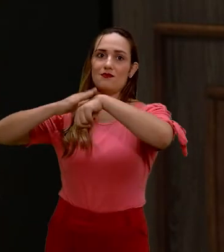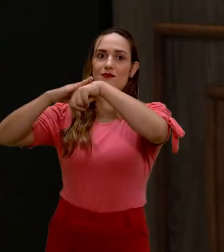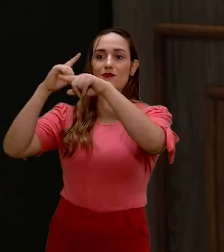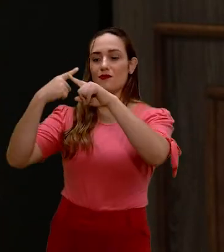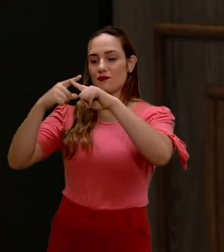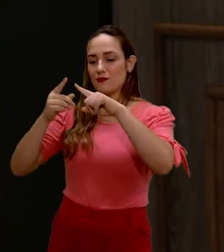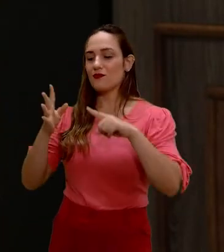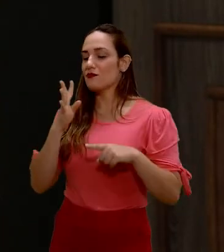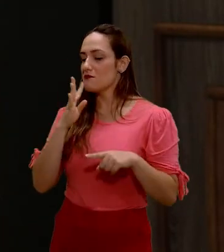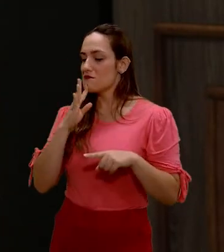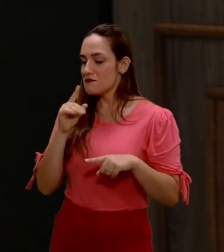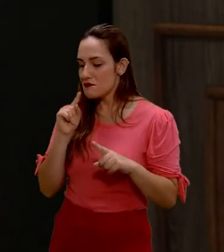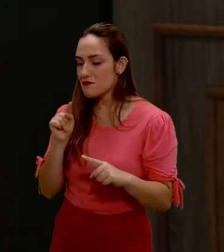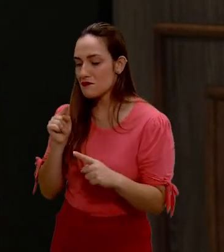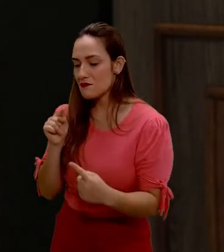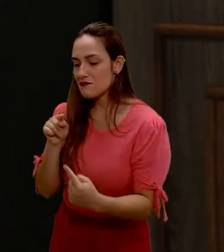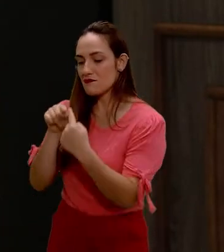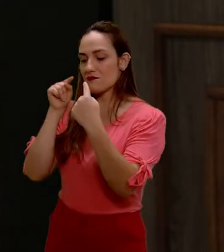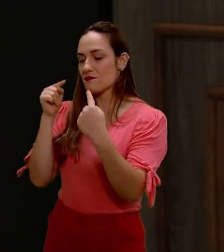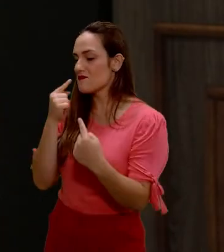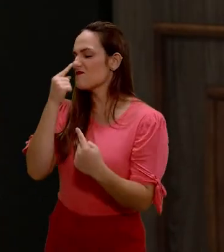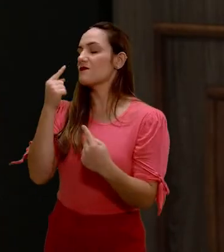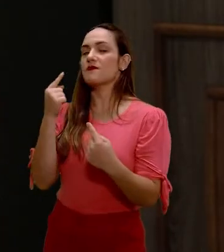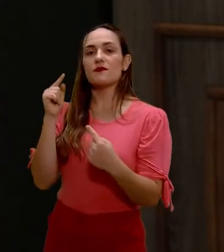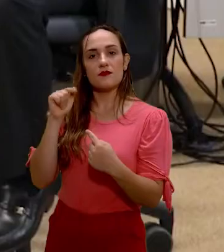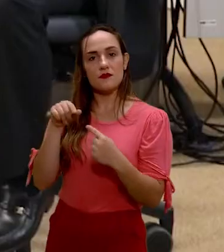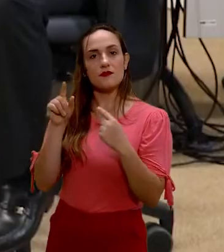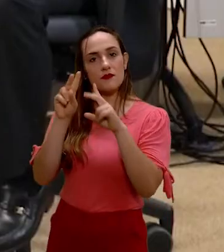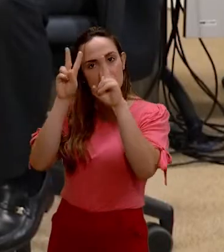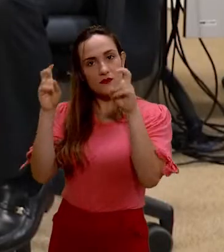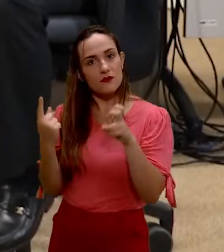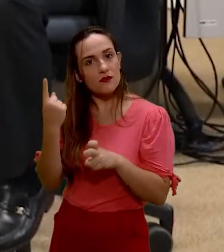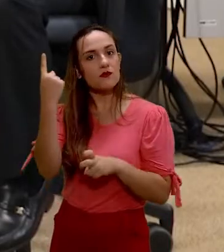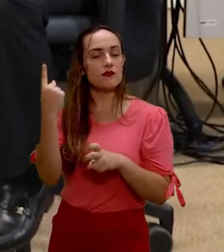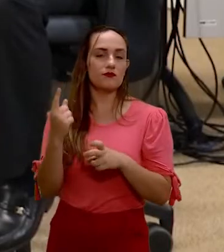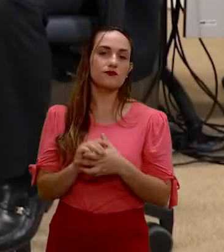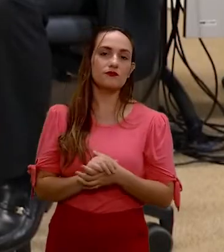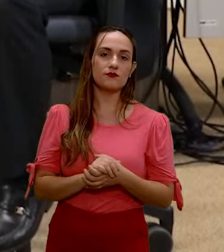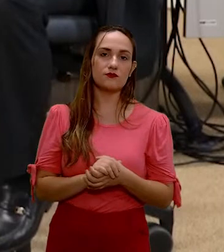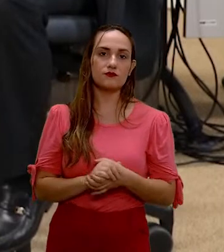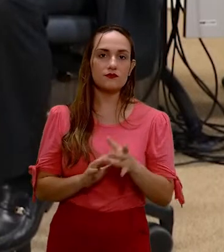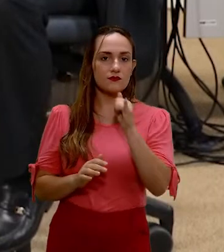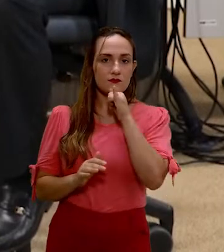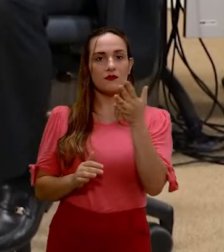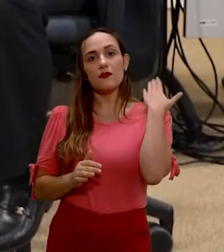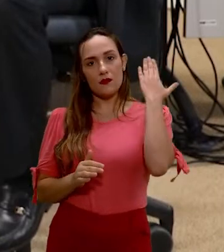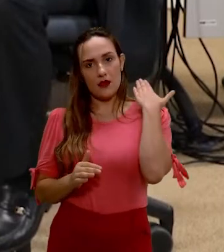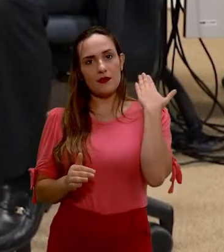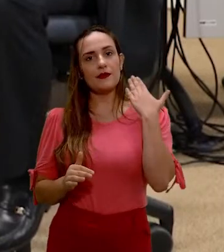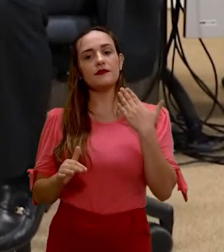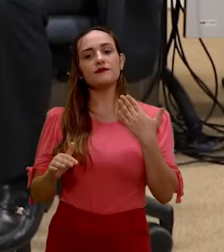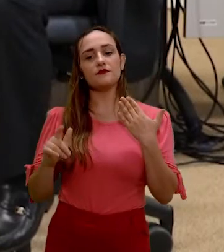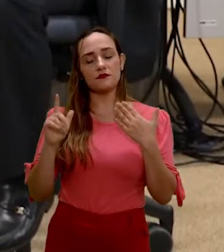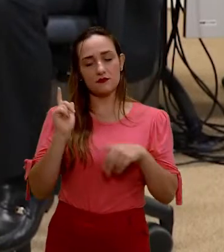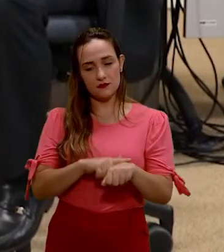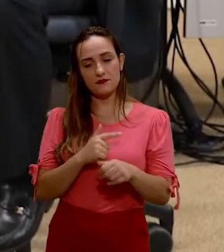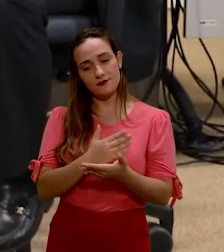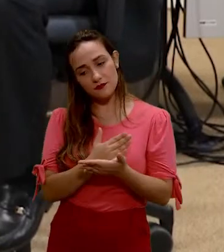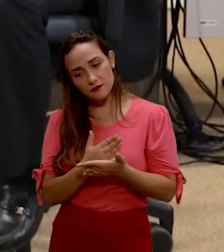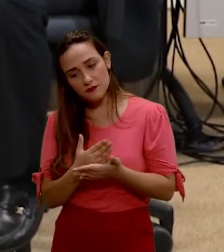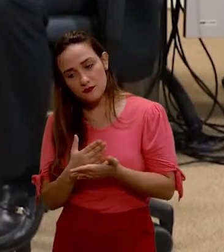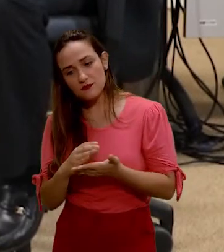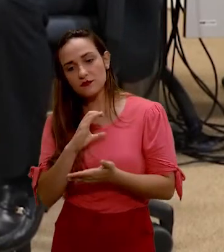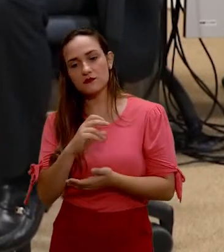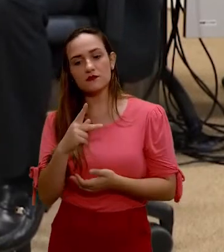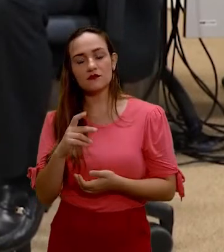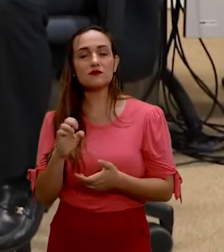especialização num sistema que foi desenhado para isso. Antes da gente iniciar a CPE, um dos problemas que a gente teve foi